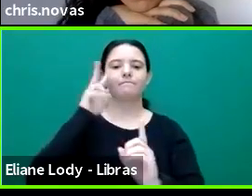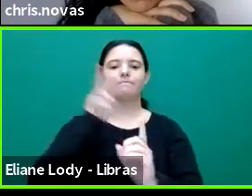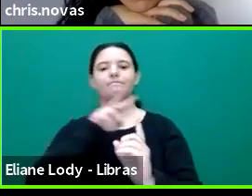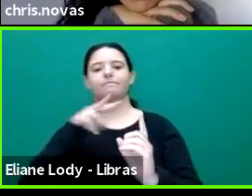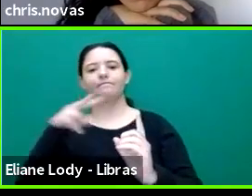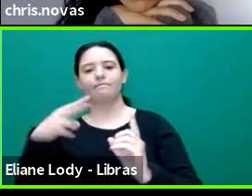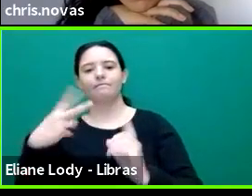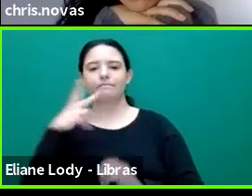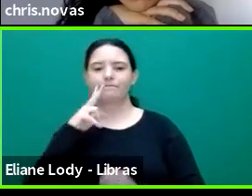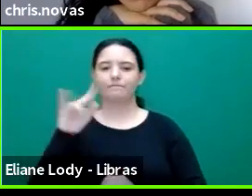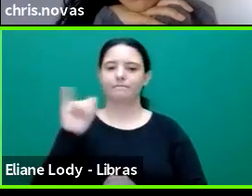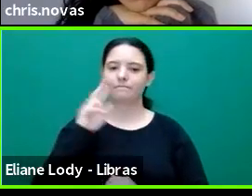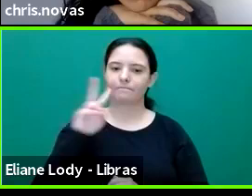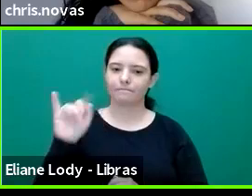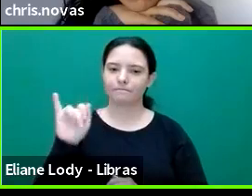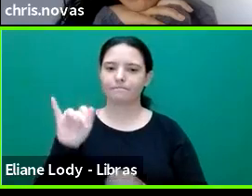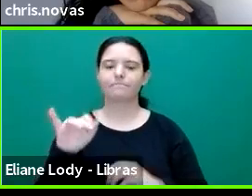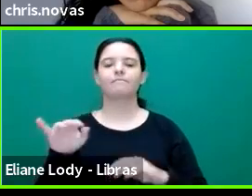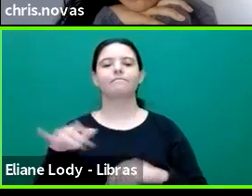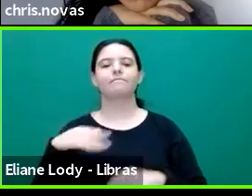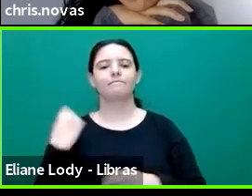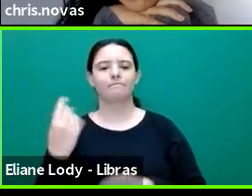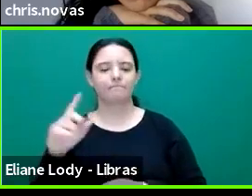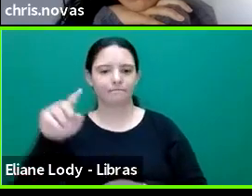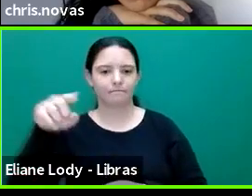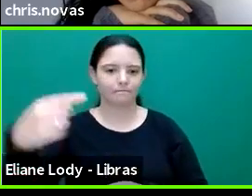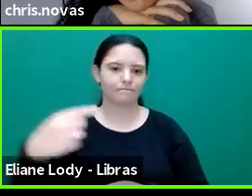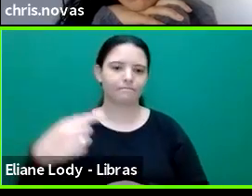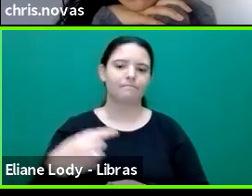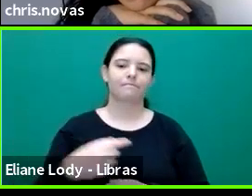bigotskiana de vir a ser.